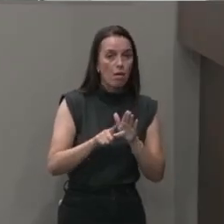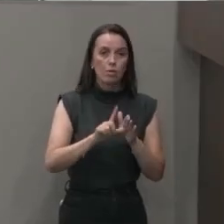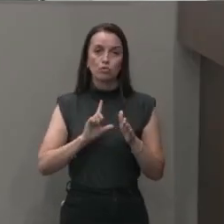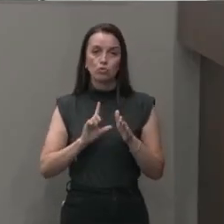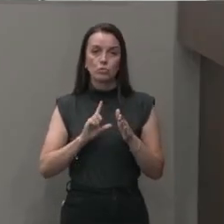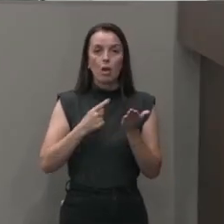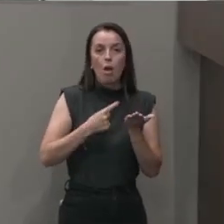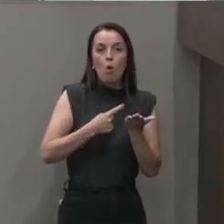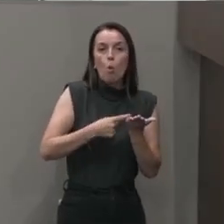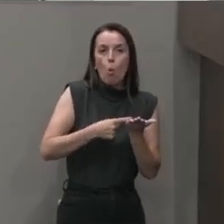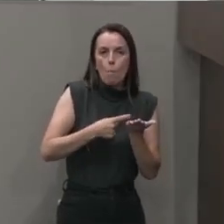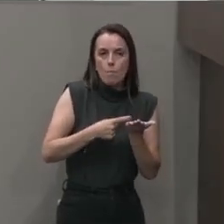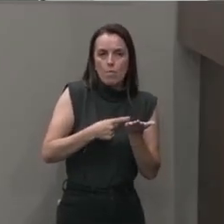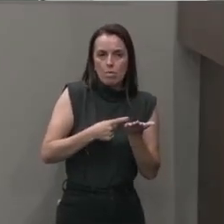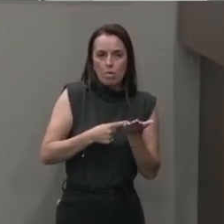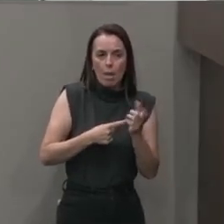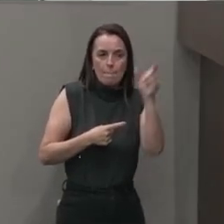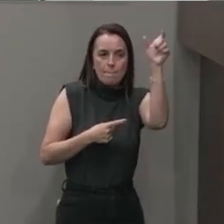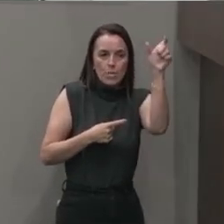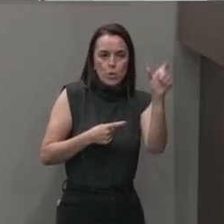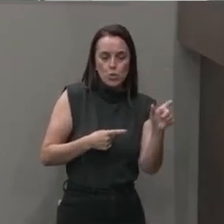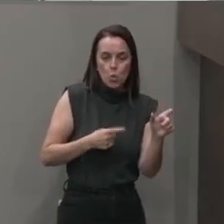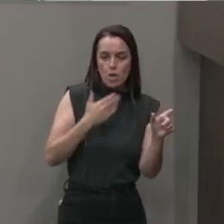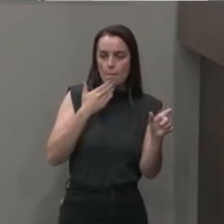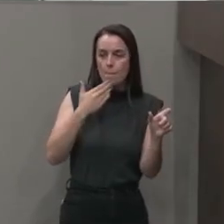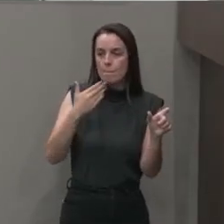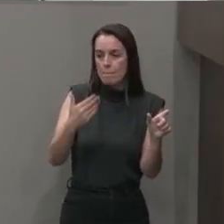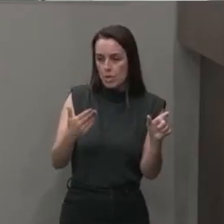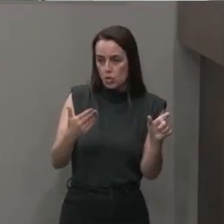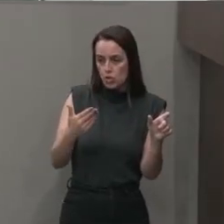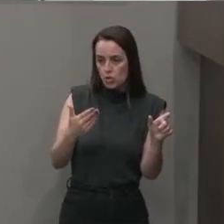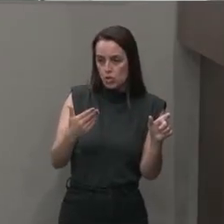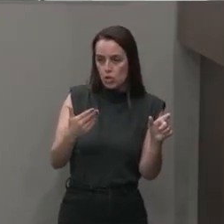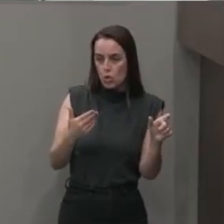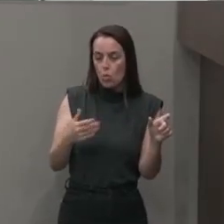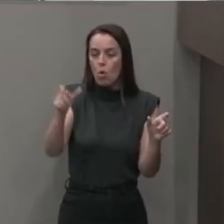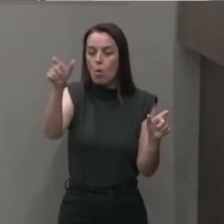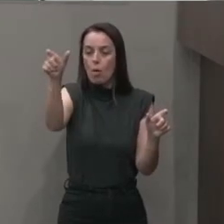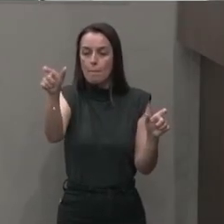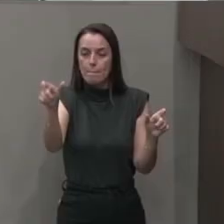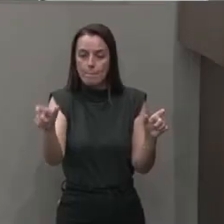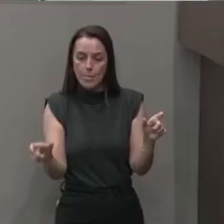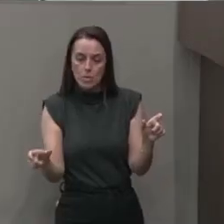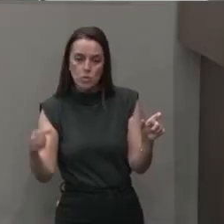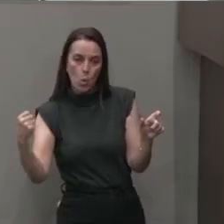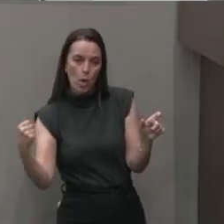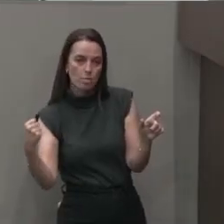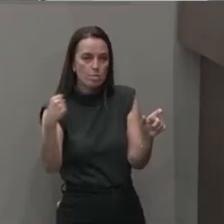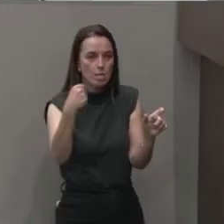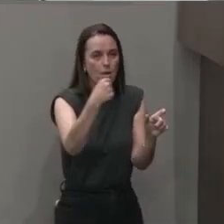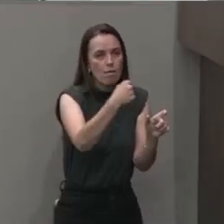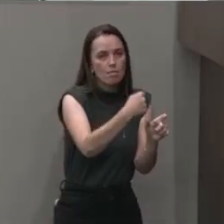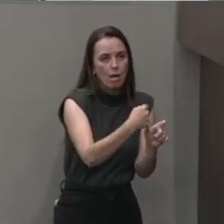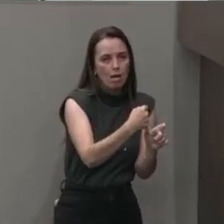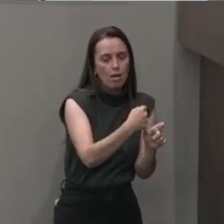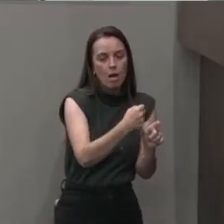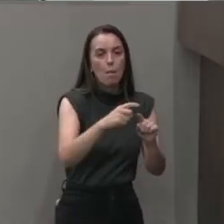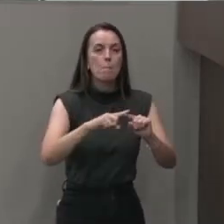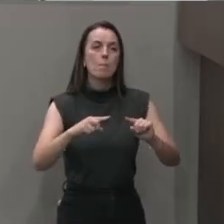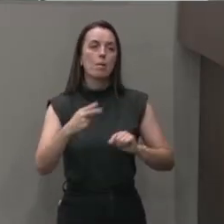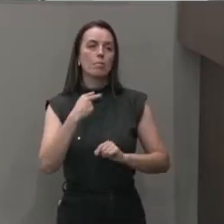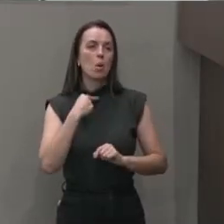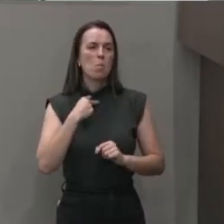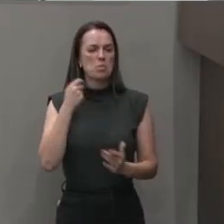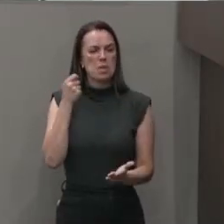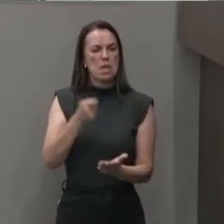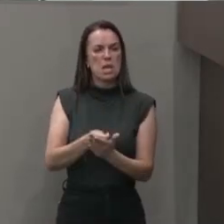encomenda, a entrega e o motoboy for de acordo comum, ele entra no condomínio e faz a entrega. Mas o condômino não pode exigir que ele